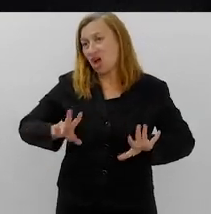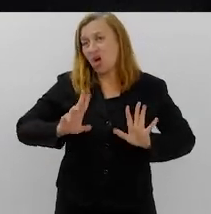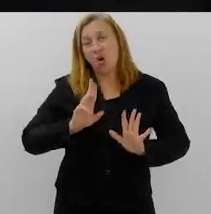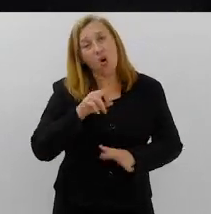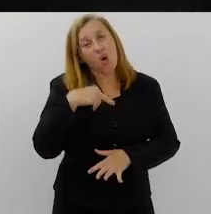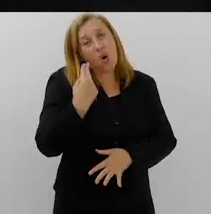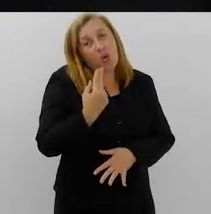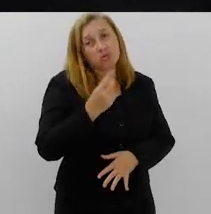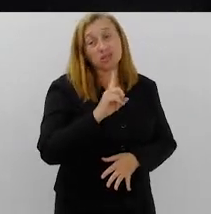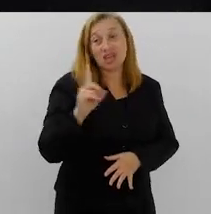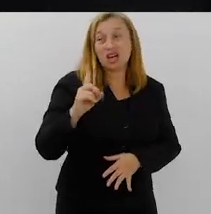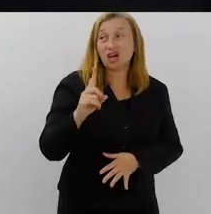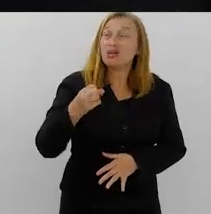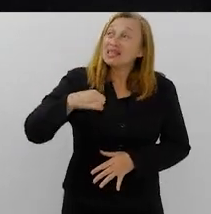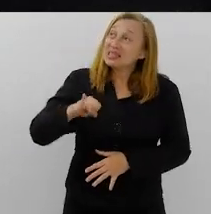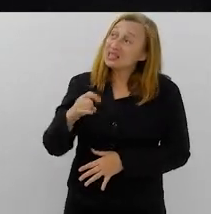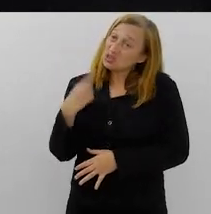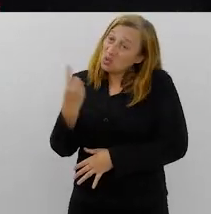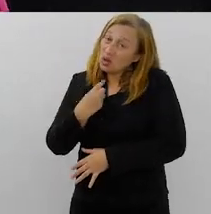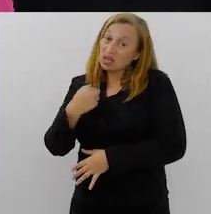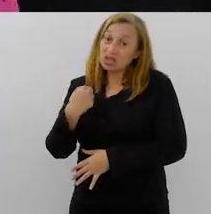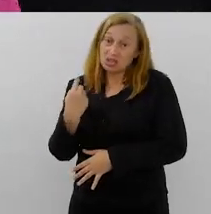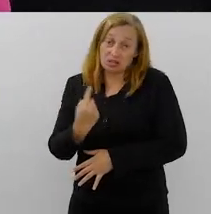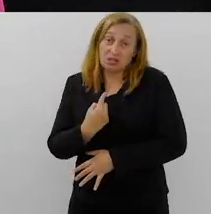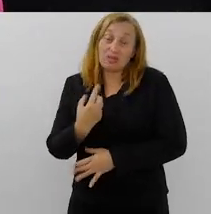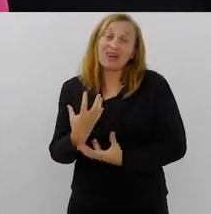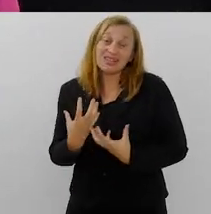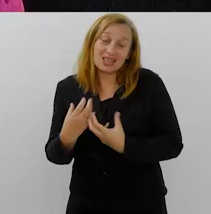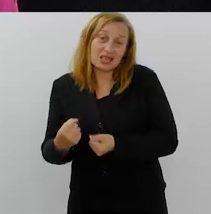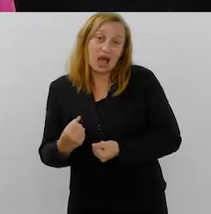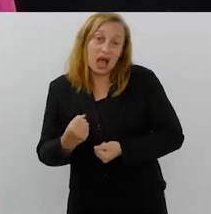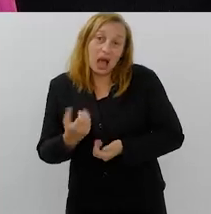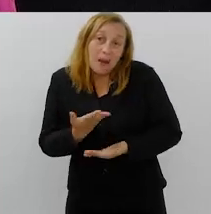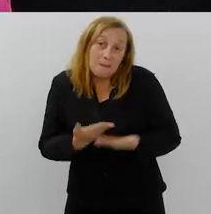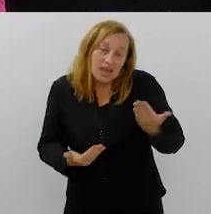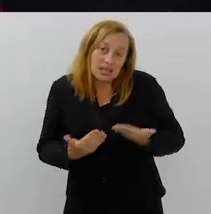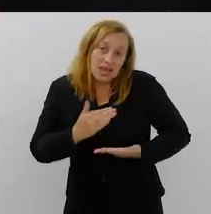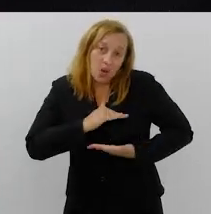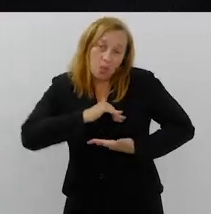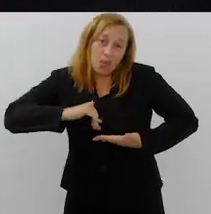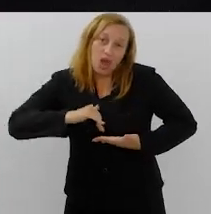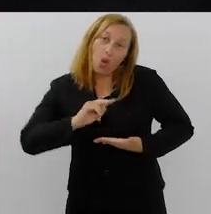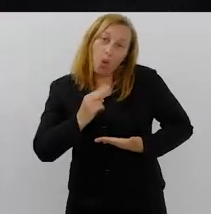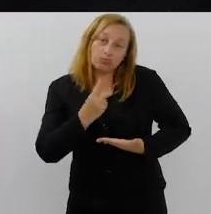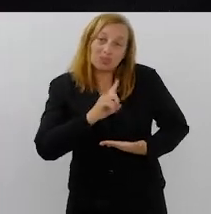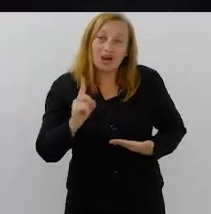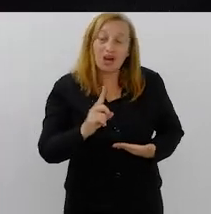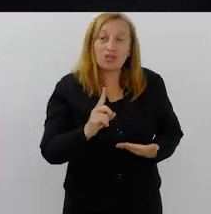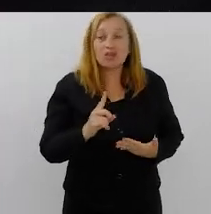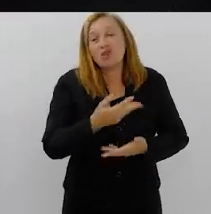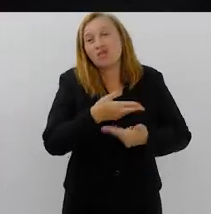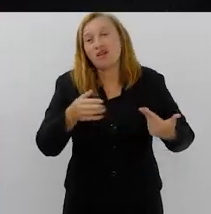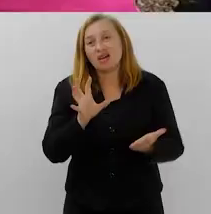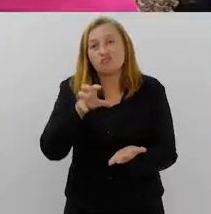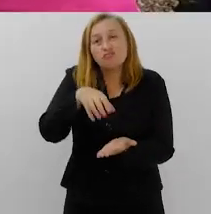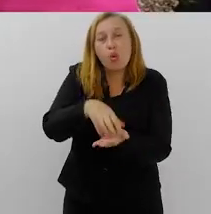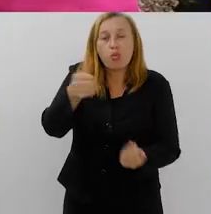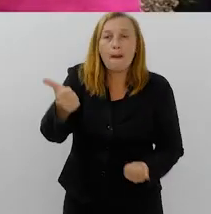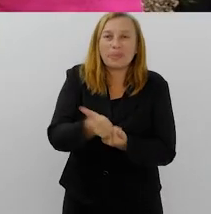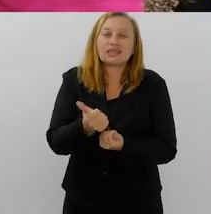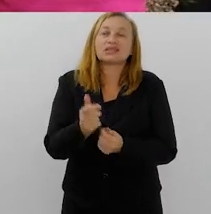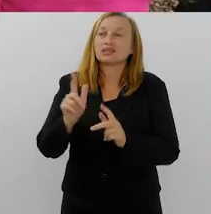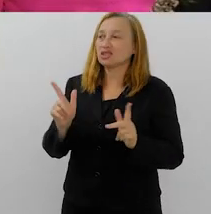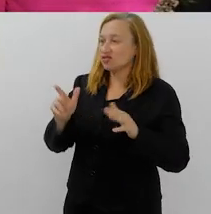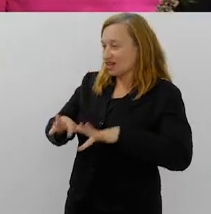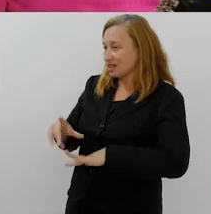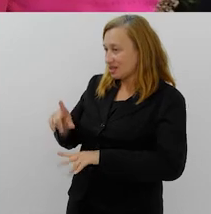será que a gente vai se aceitarem uma mama então são várias questões a rede de apoio faz a diferença